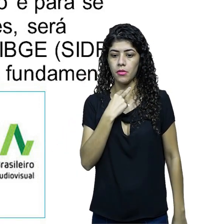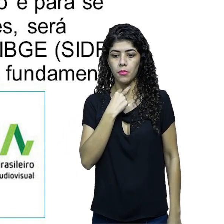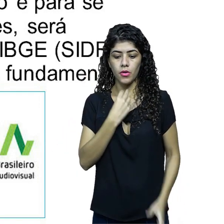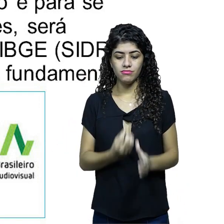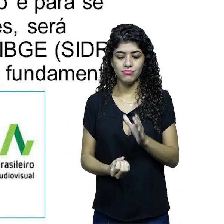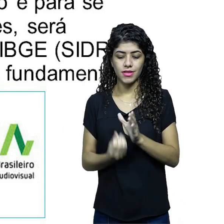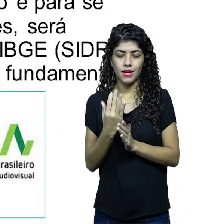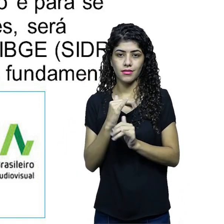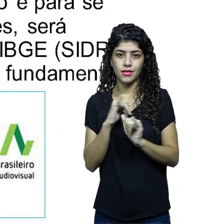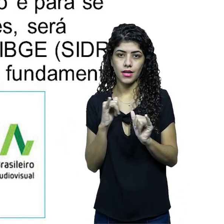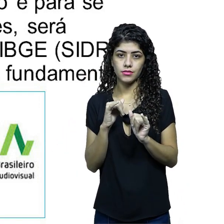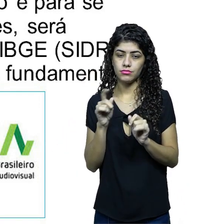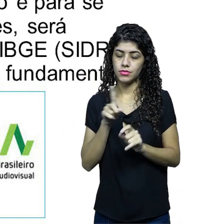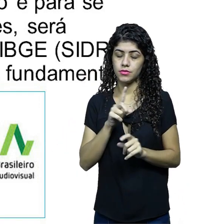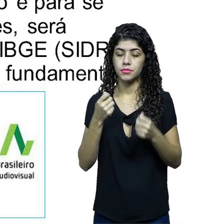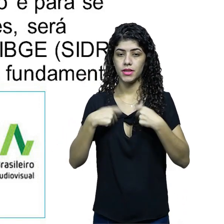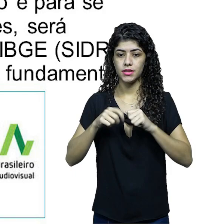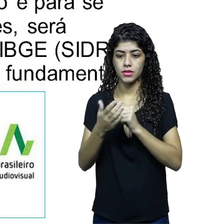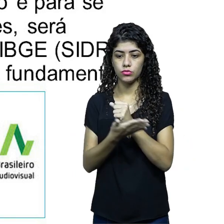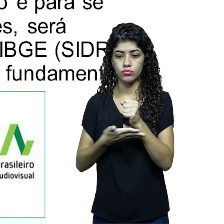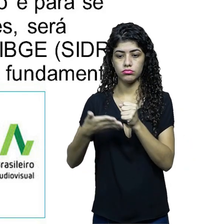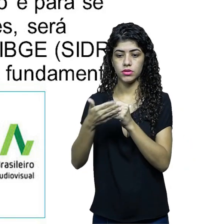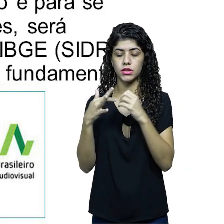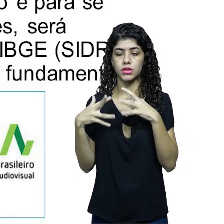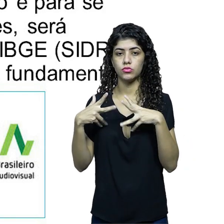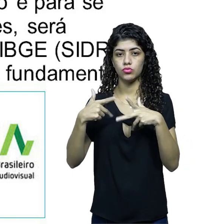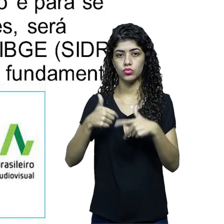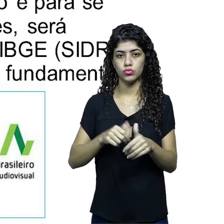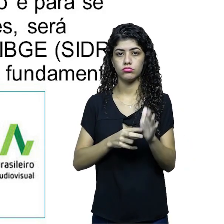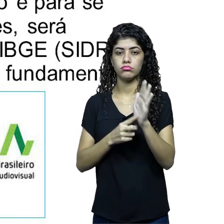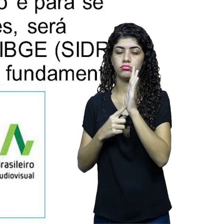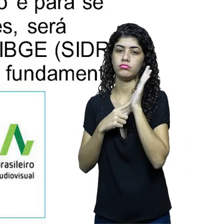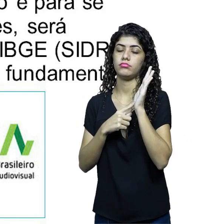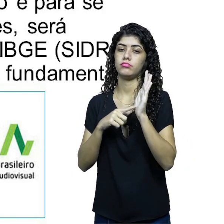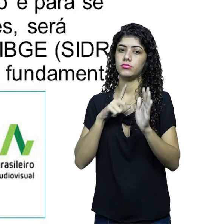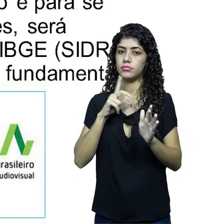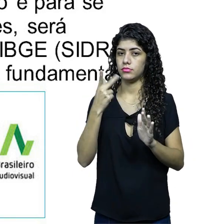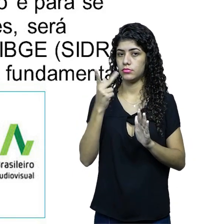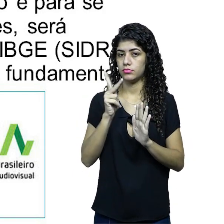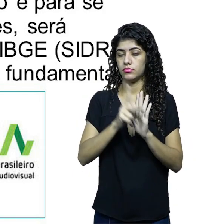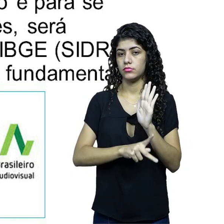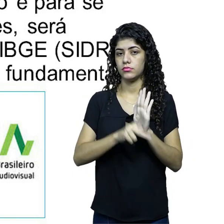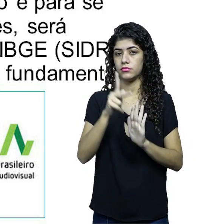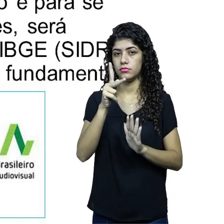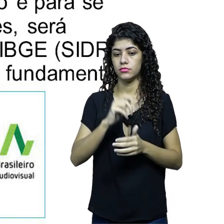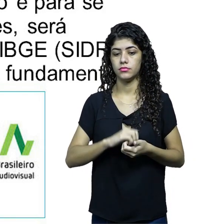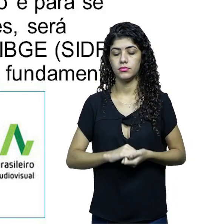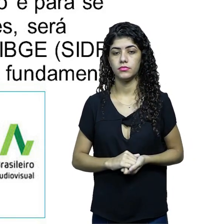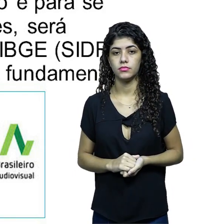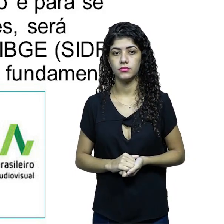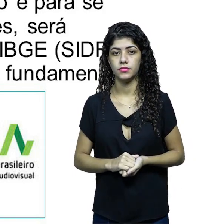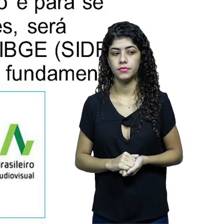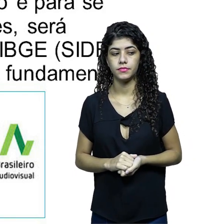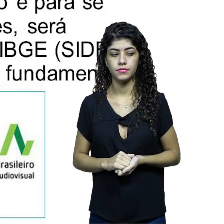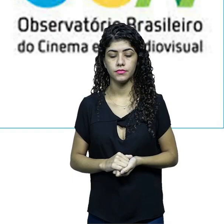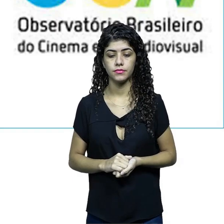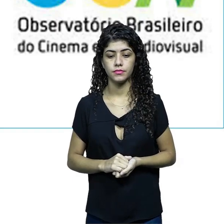pode inventar dados, você precisa fundamentar tudo que defende no seu projeto.